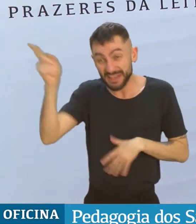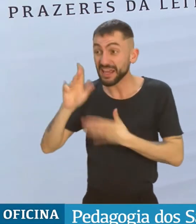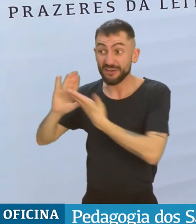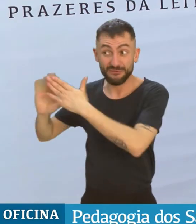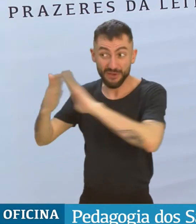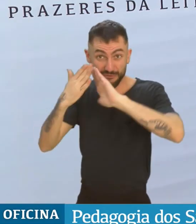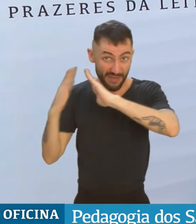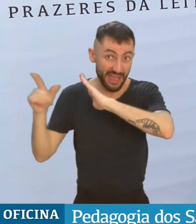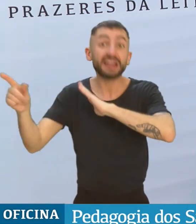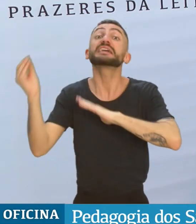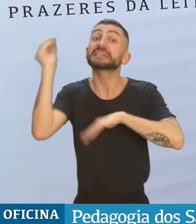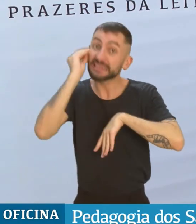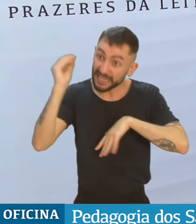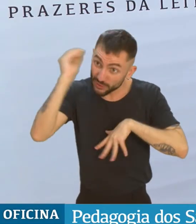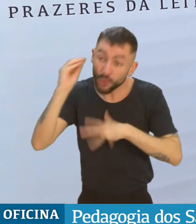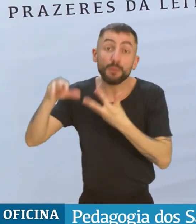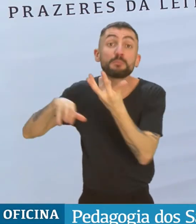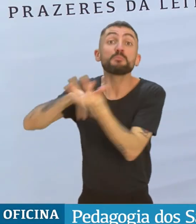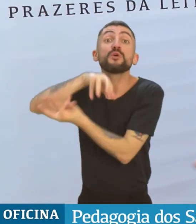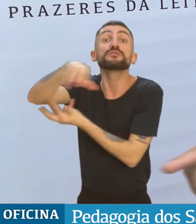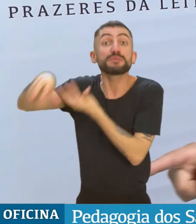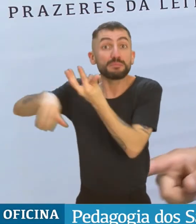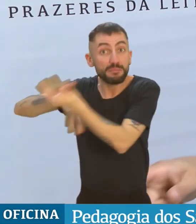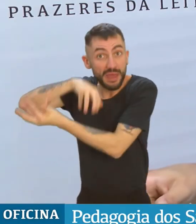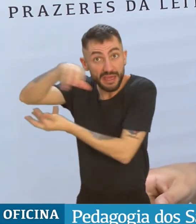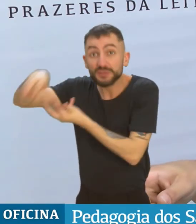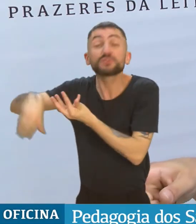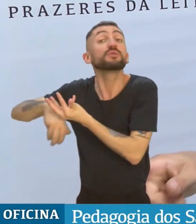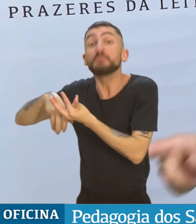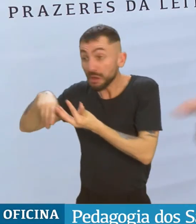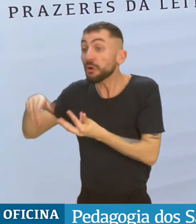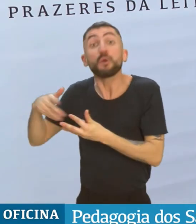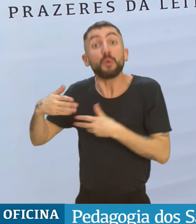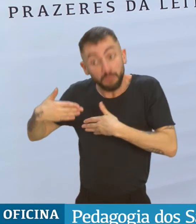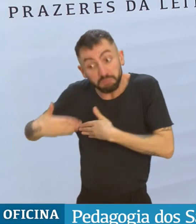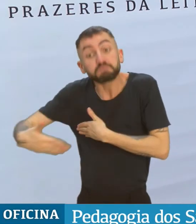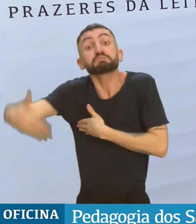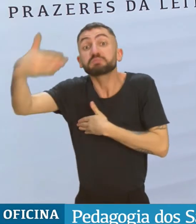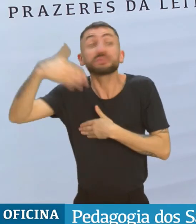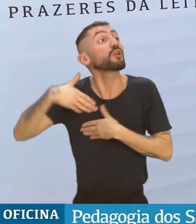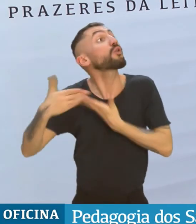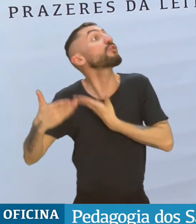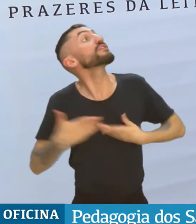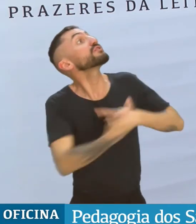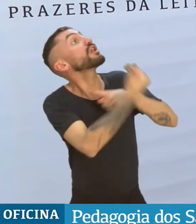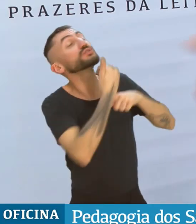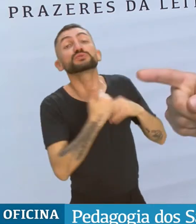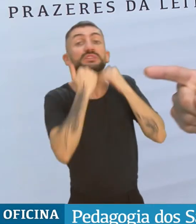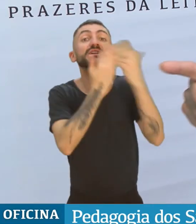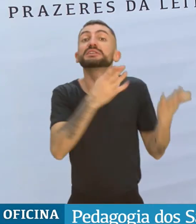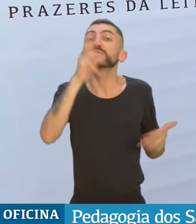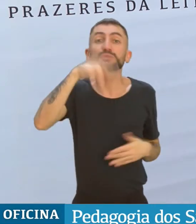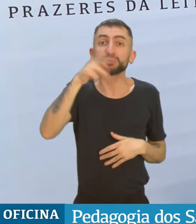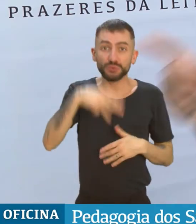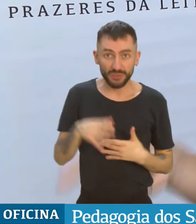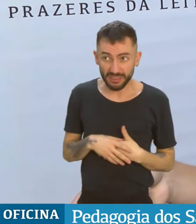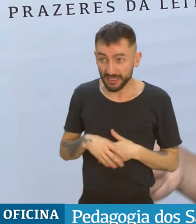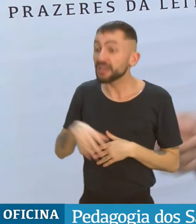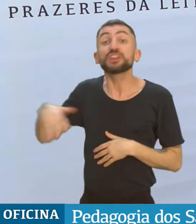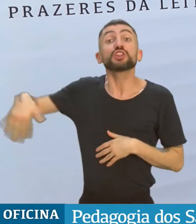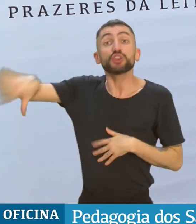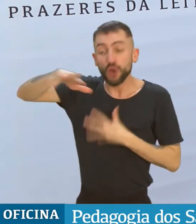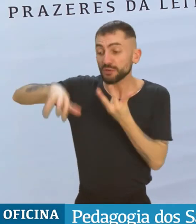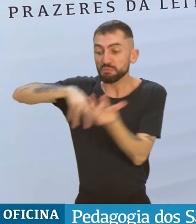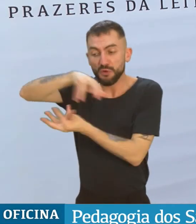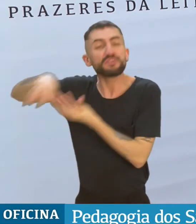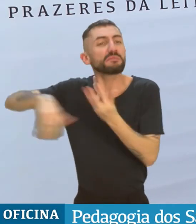fizeram todo esse trabalho acontecer à revelia do poder público. Nunca foi ideia nossa bater na porta de